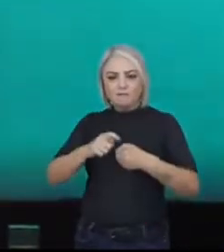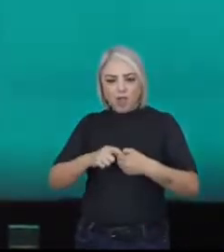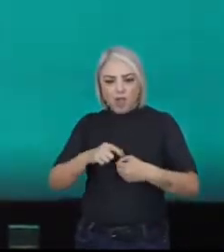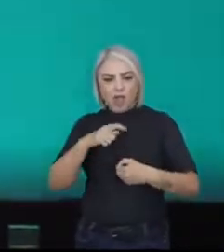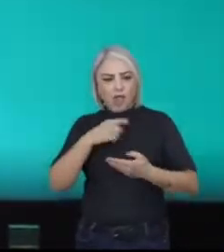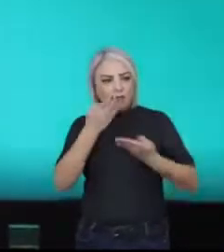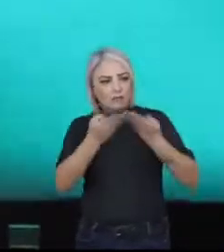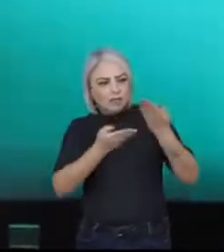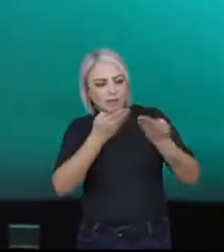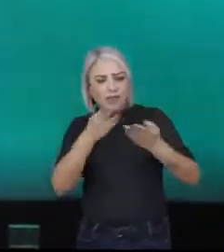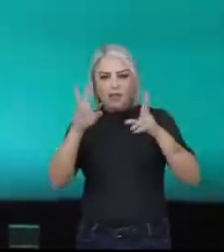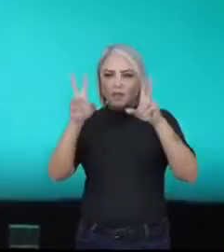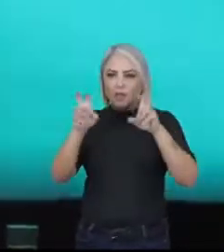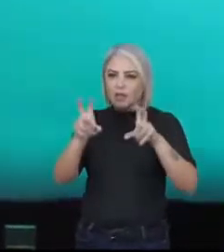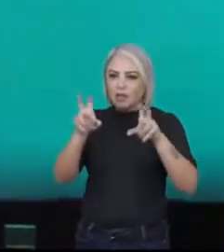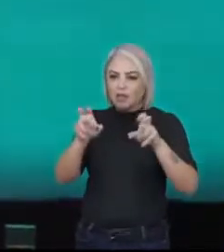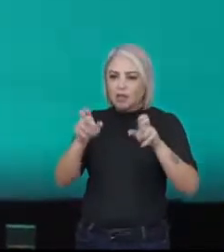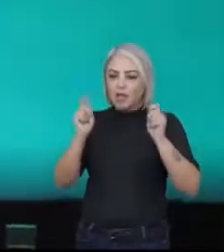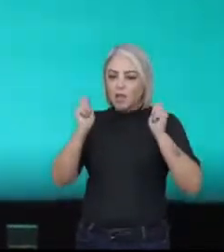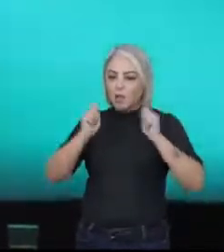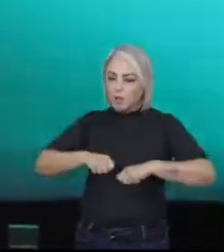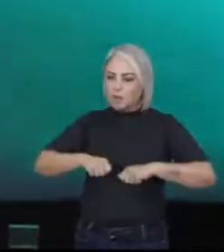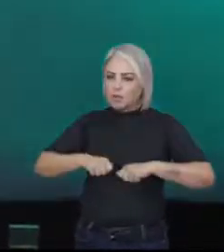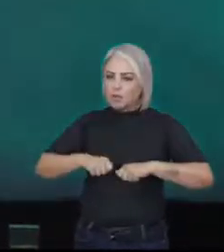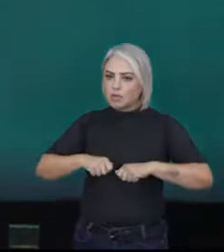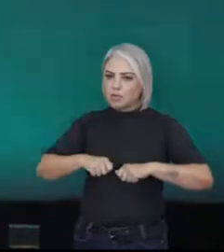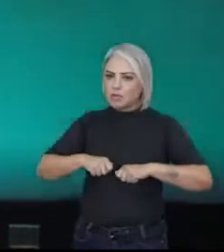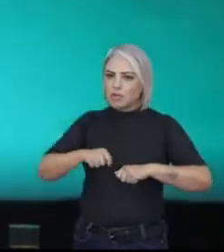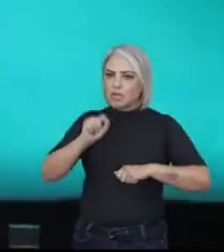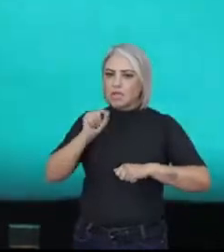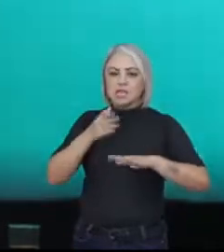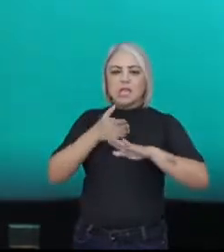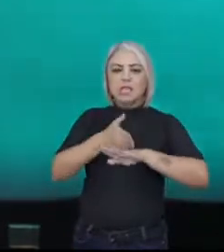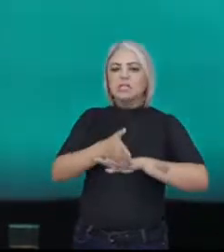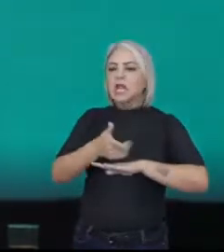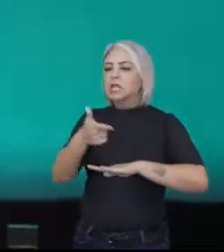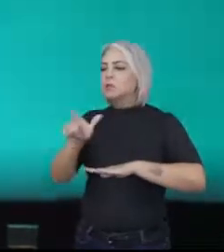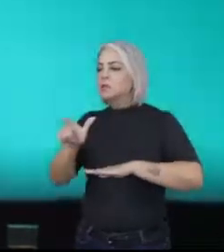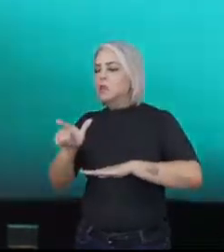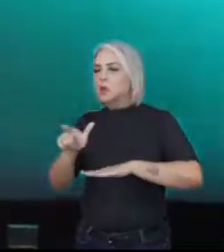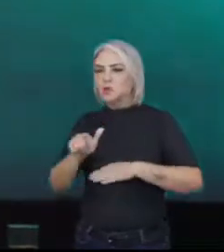da sua competência, sem exorbitar, sem extrapolar,